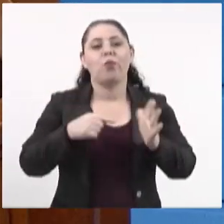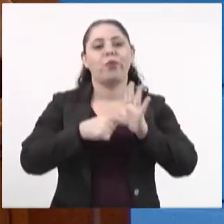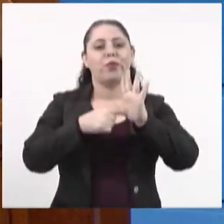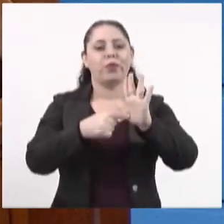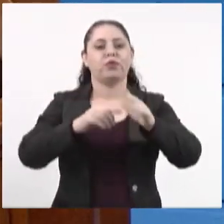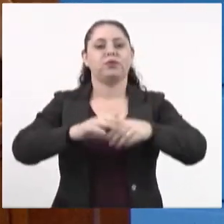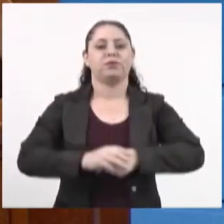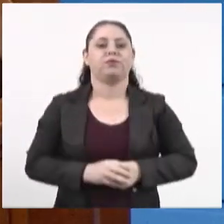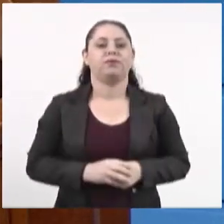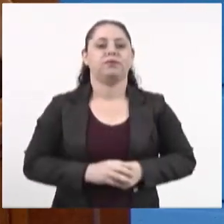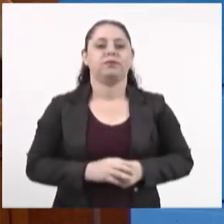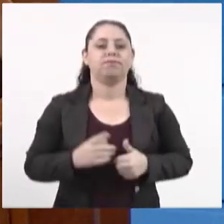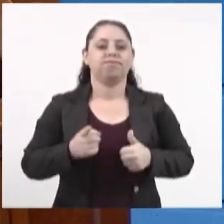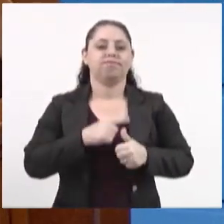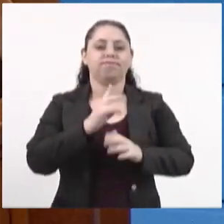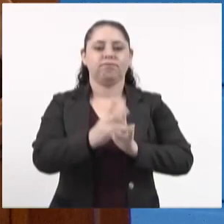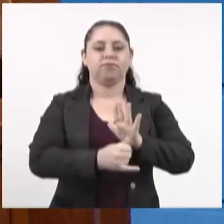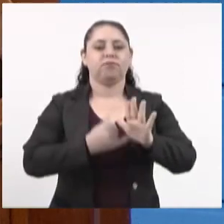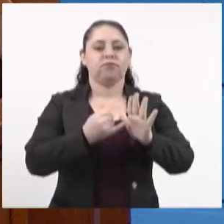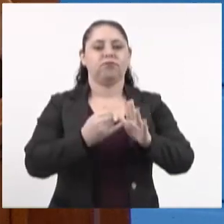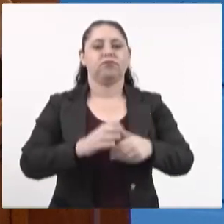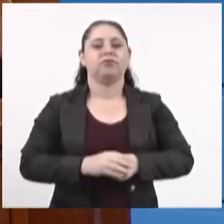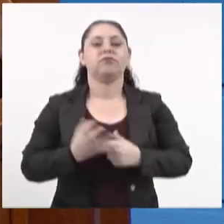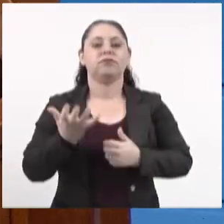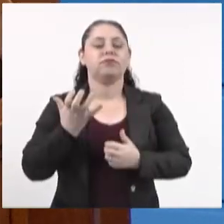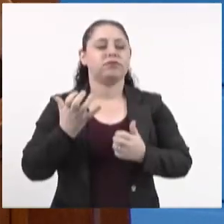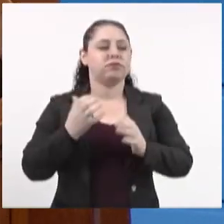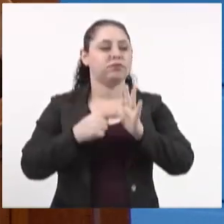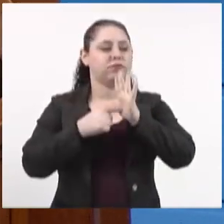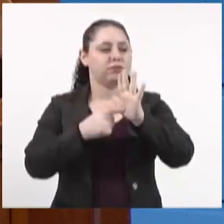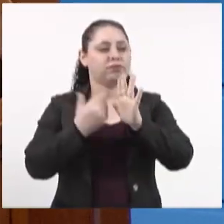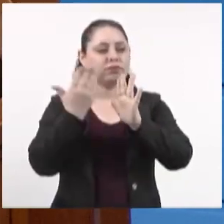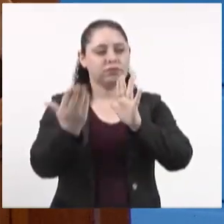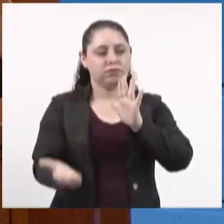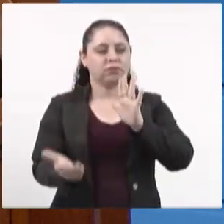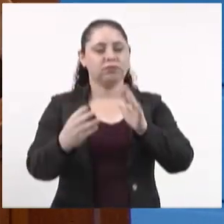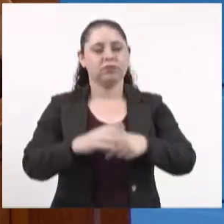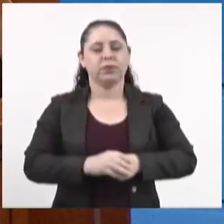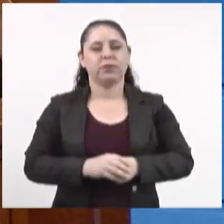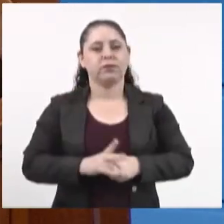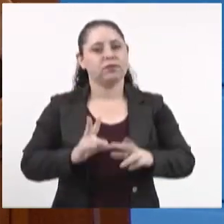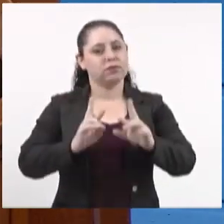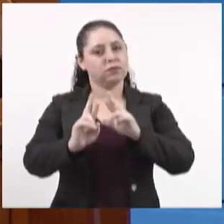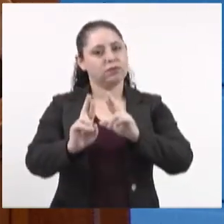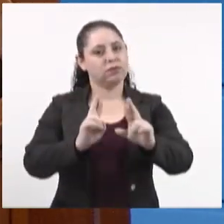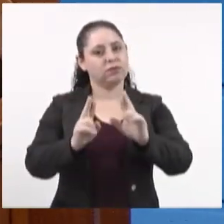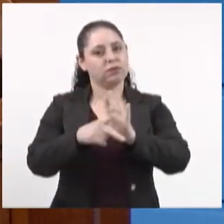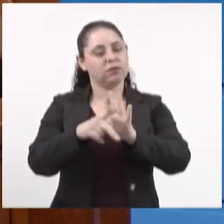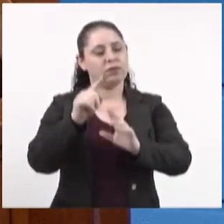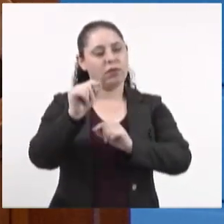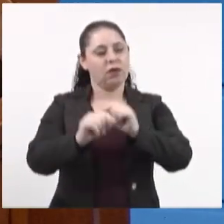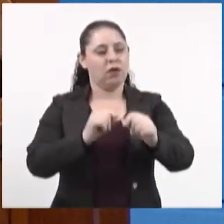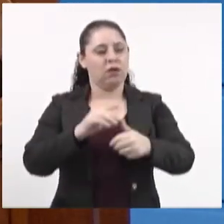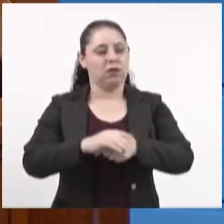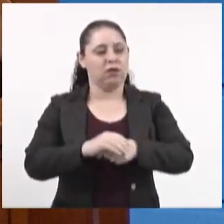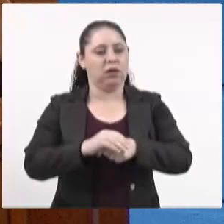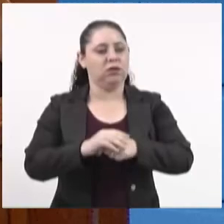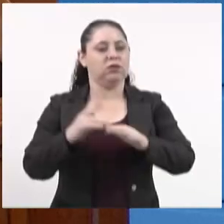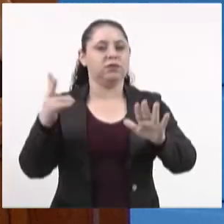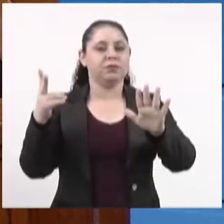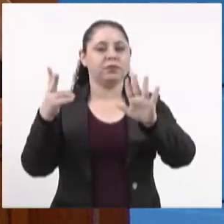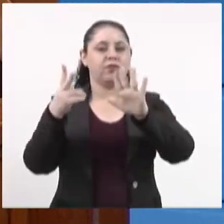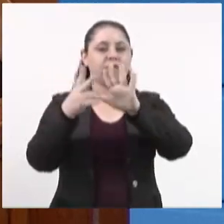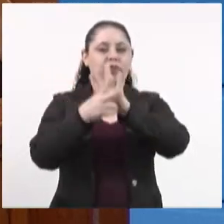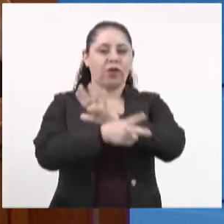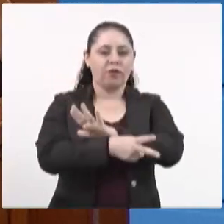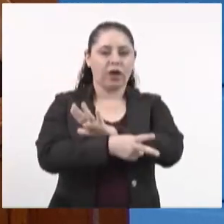soluções, né? O primeiro projeto que eu queria apresentar para os senhores é em relação ao veto